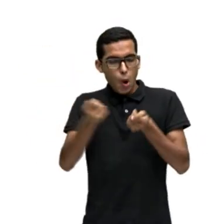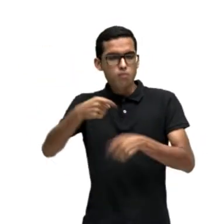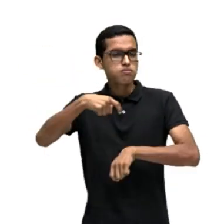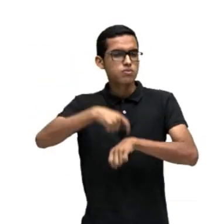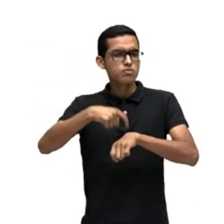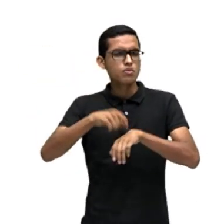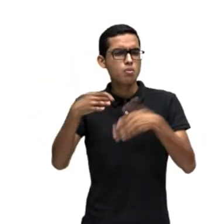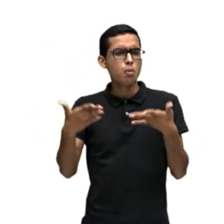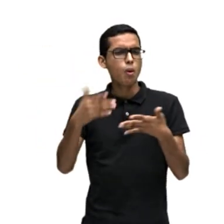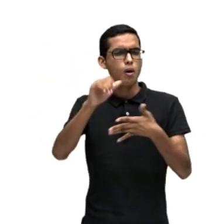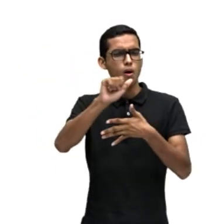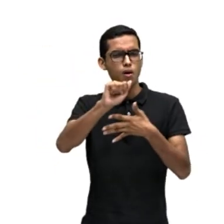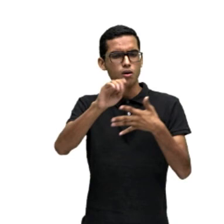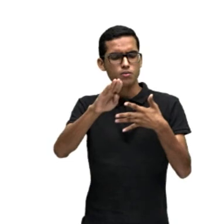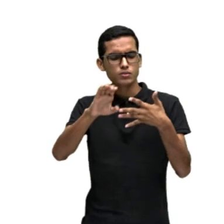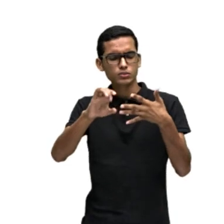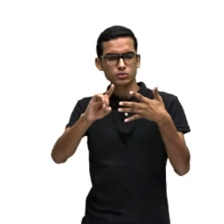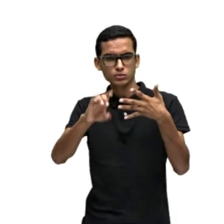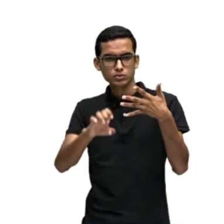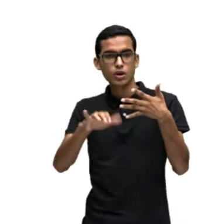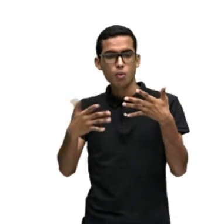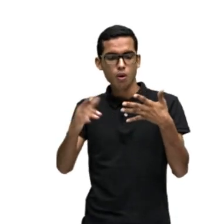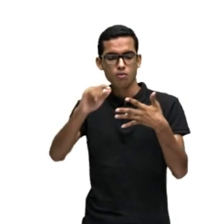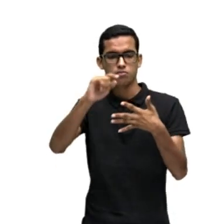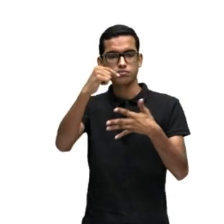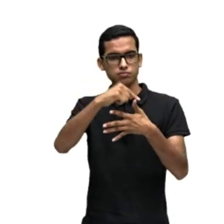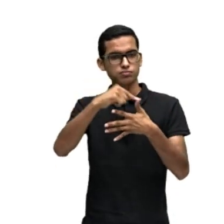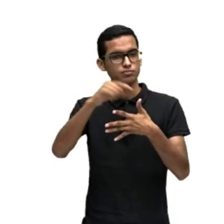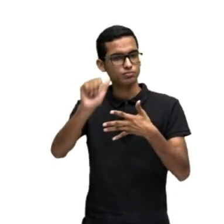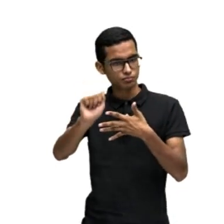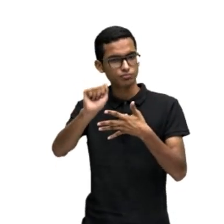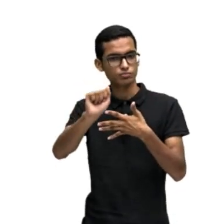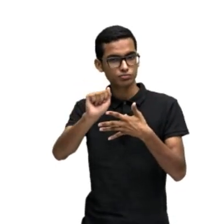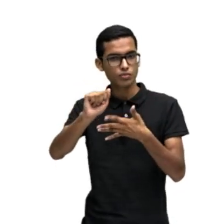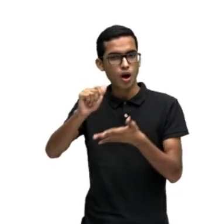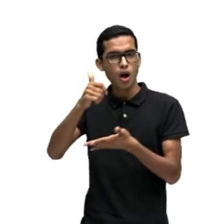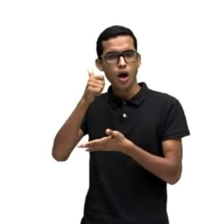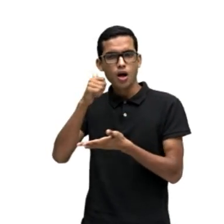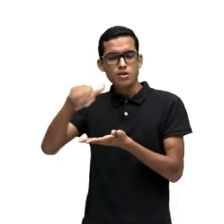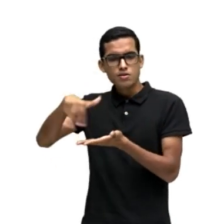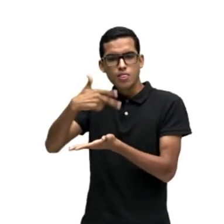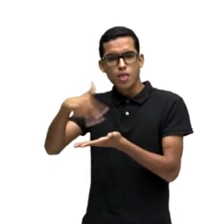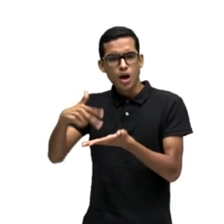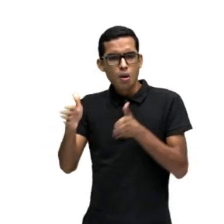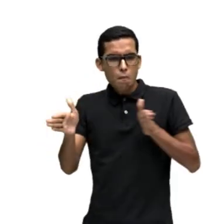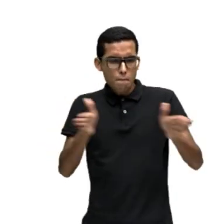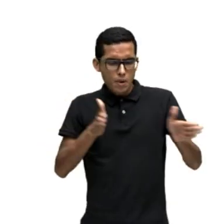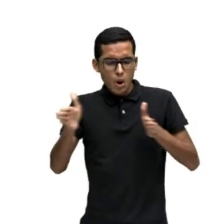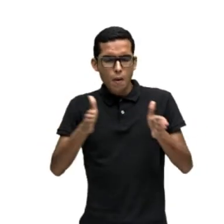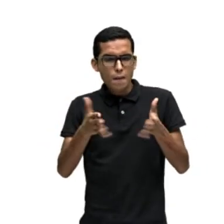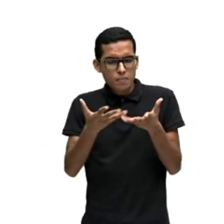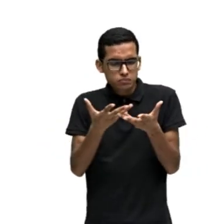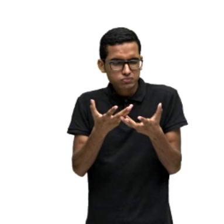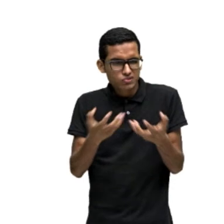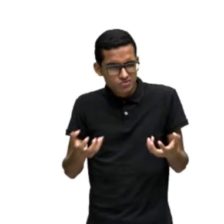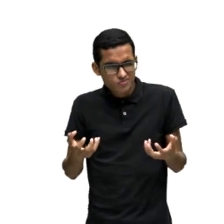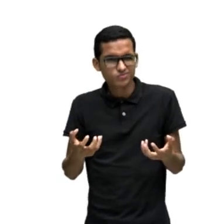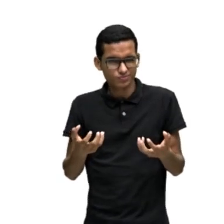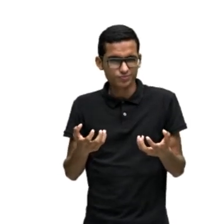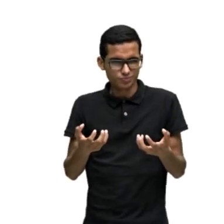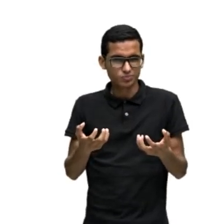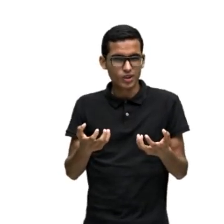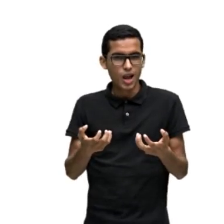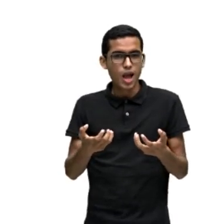É a Caetuagê, a nossa alternativa A, Ela é dançada na época das secas e